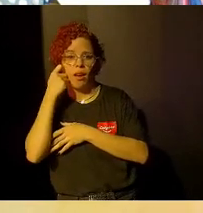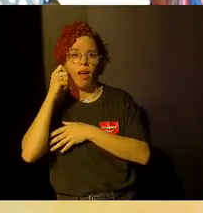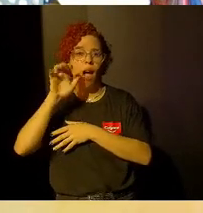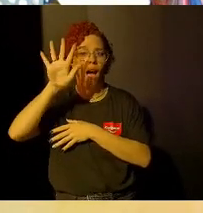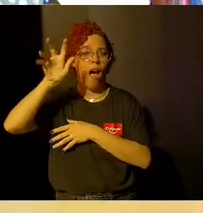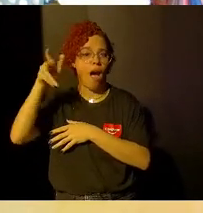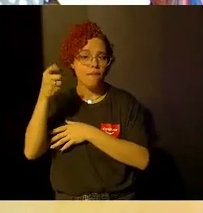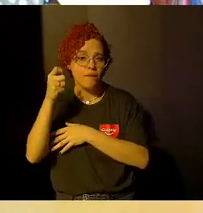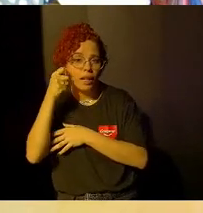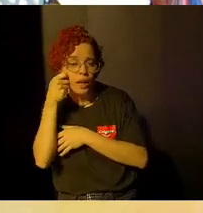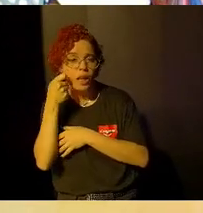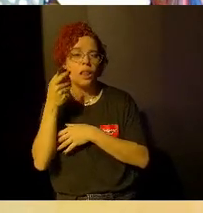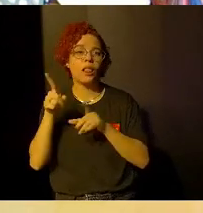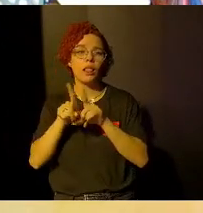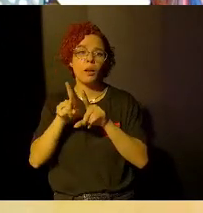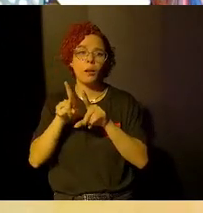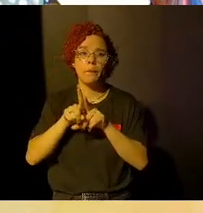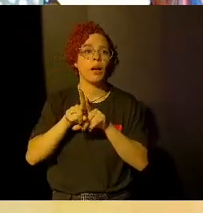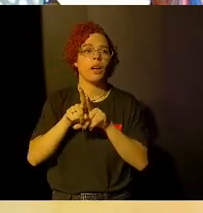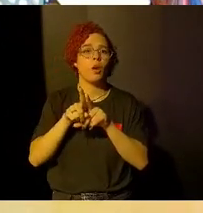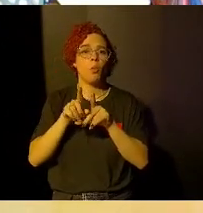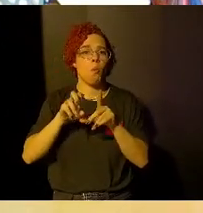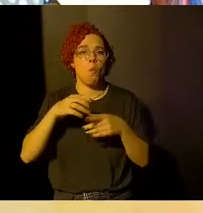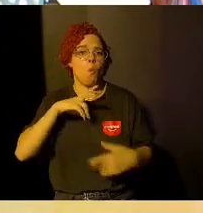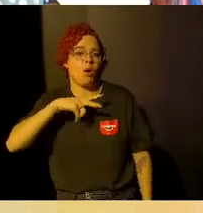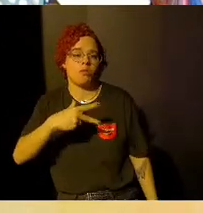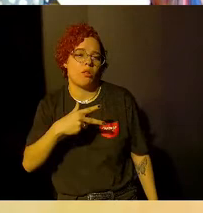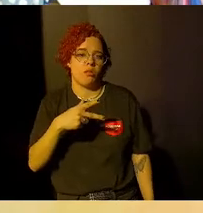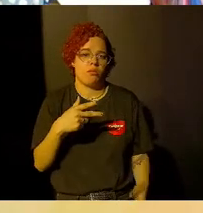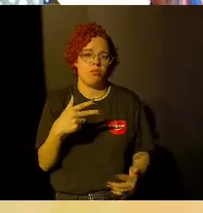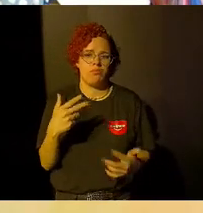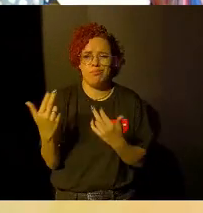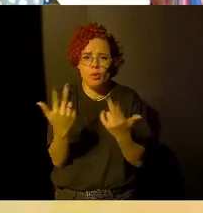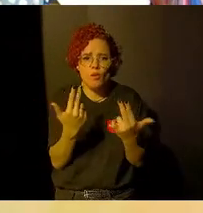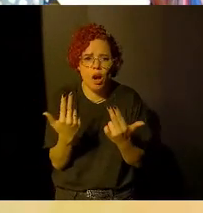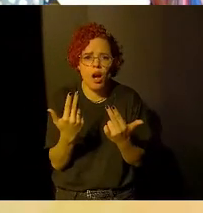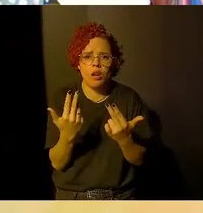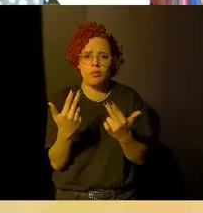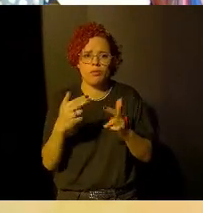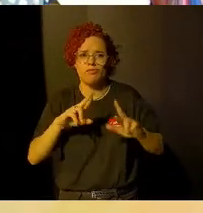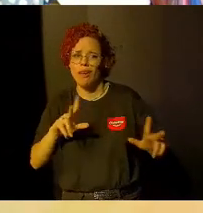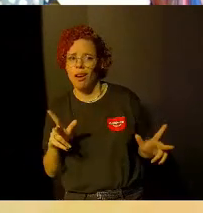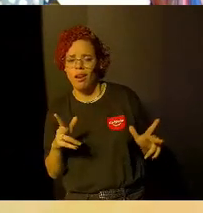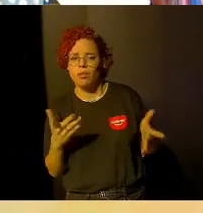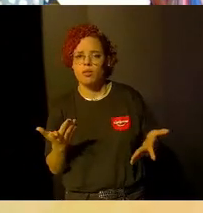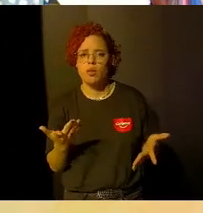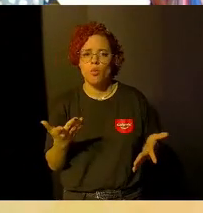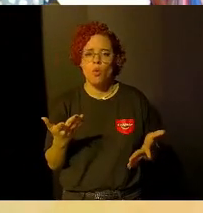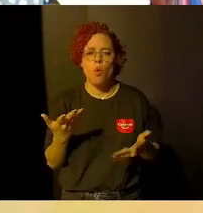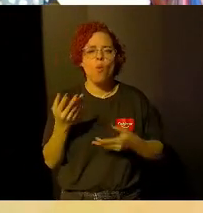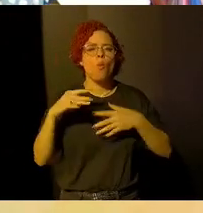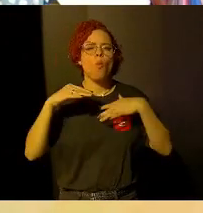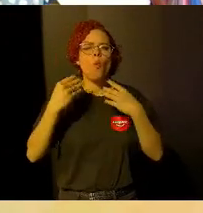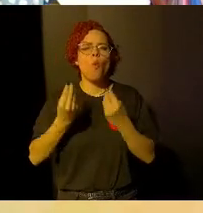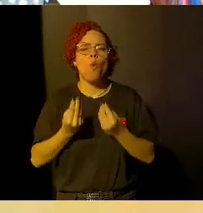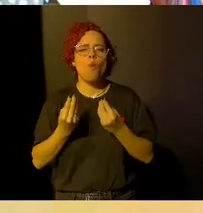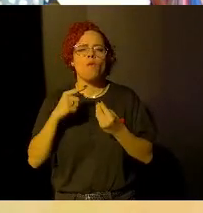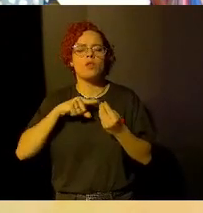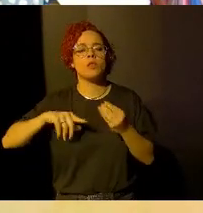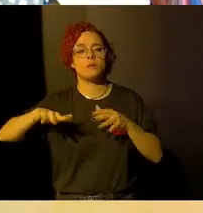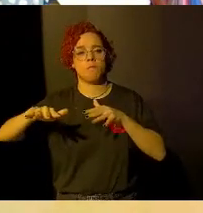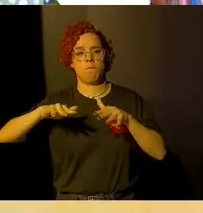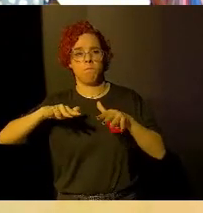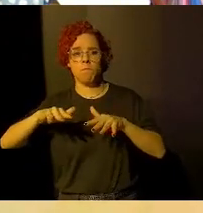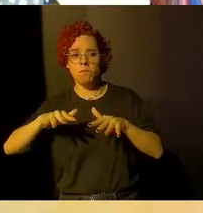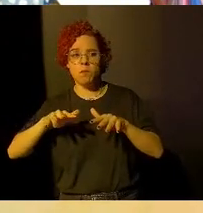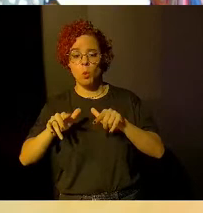também é igual e o que é que acontece quando você se movimenta e tem si um pouco